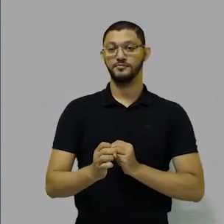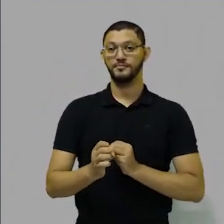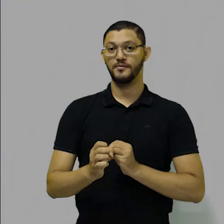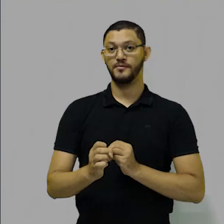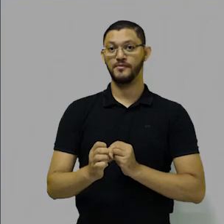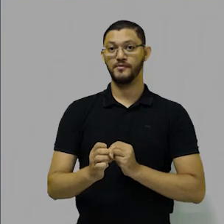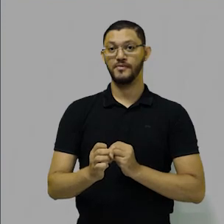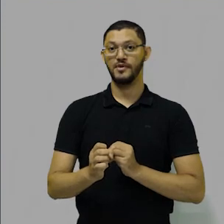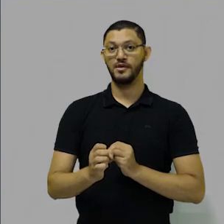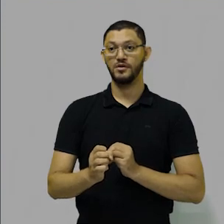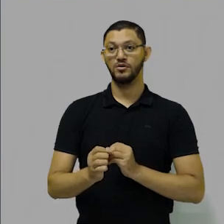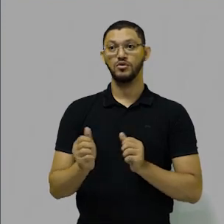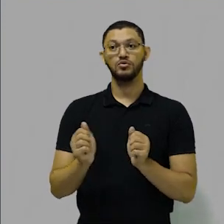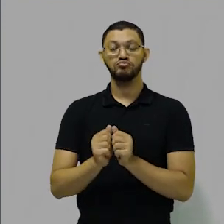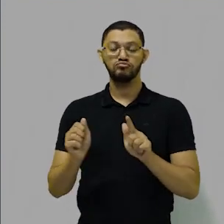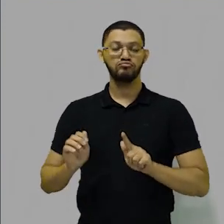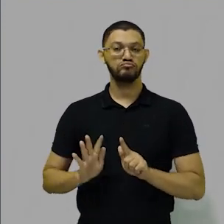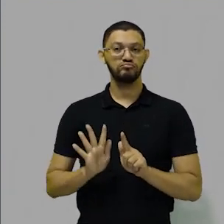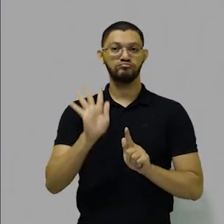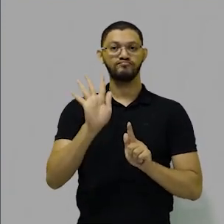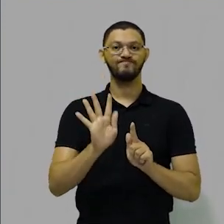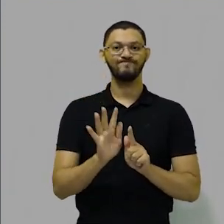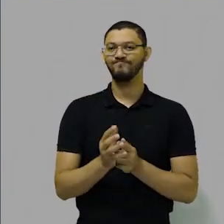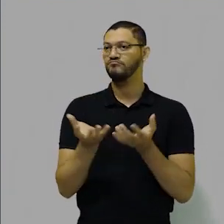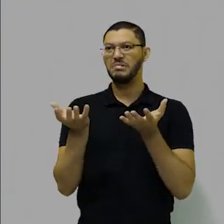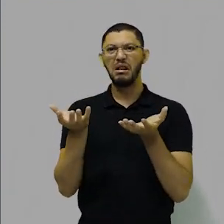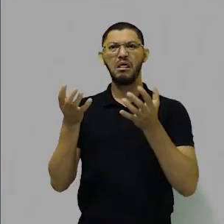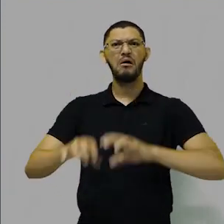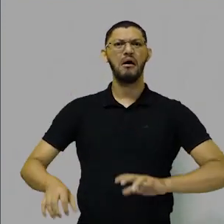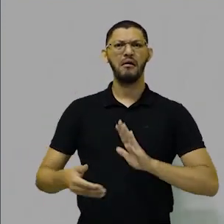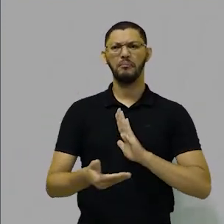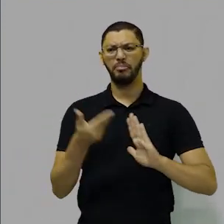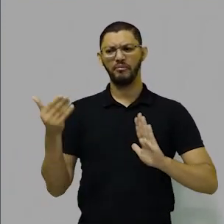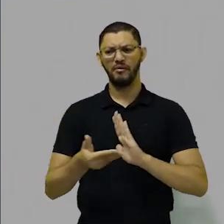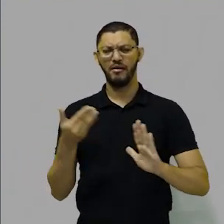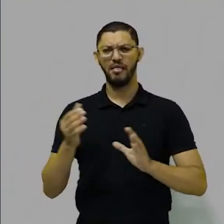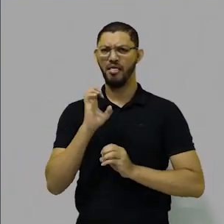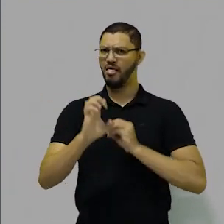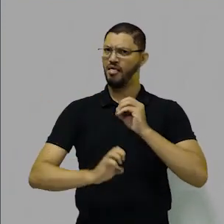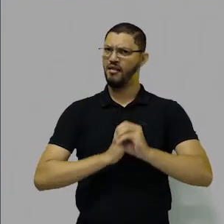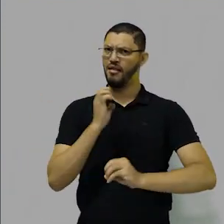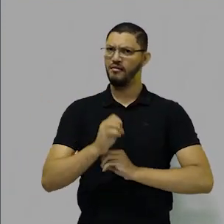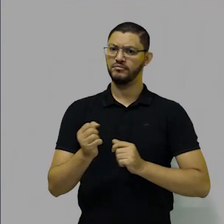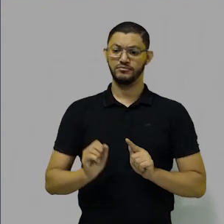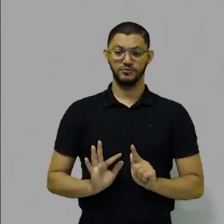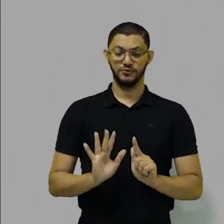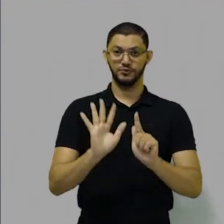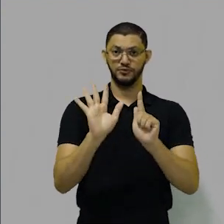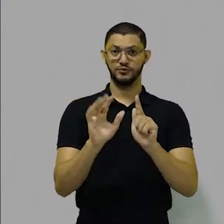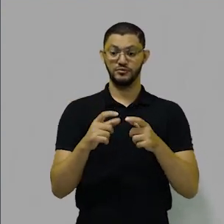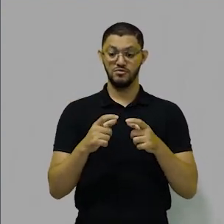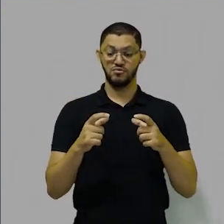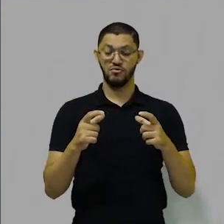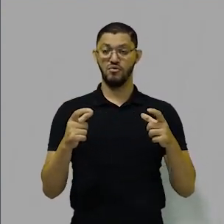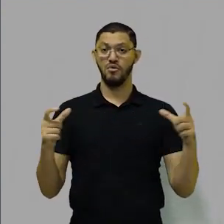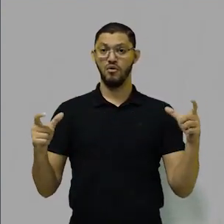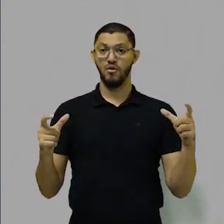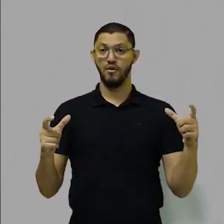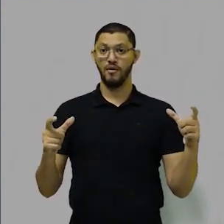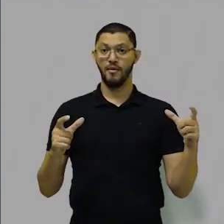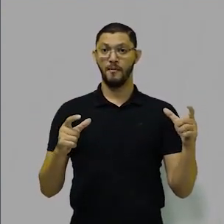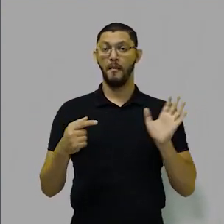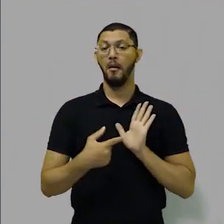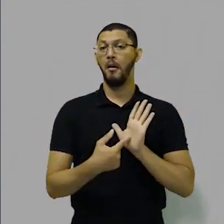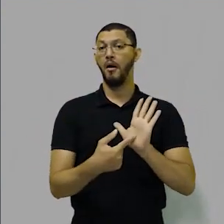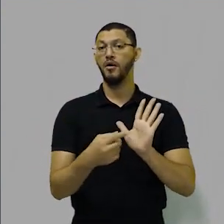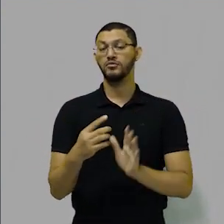daqueles, como os gases nobres, que não querem perder elétrons. Então, os gases nobres, na sua grande maioria, eles